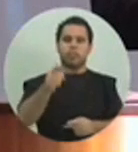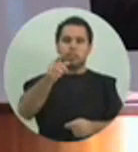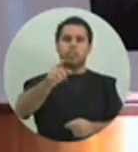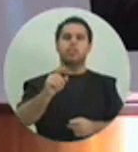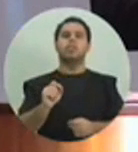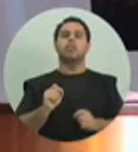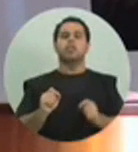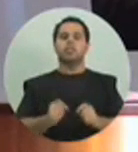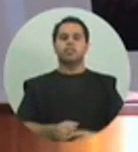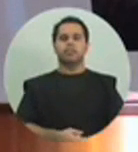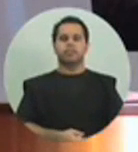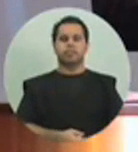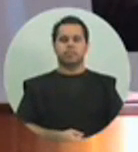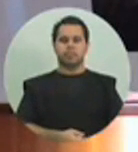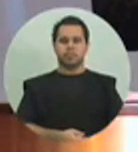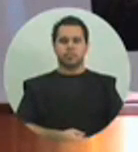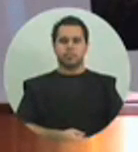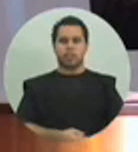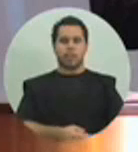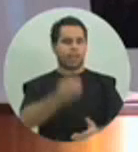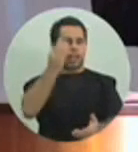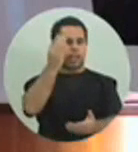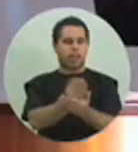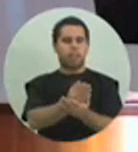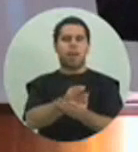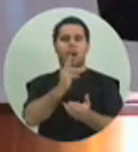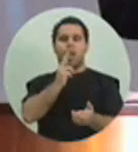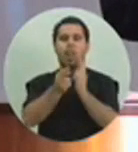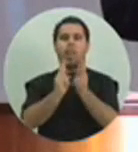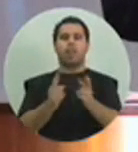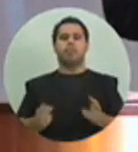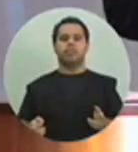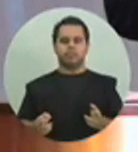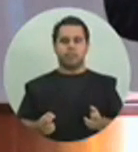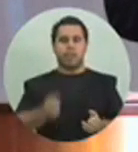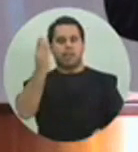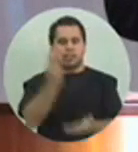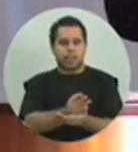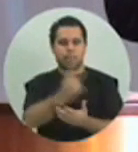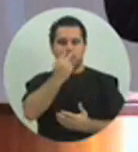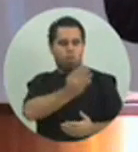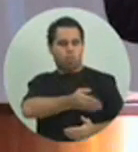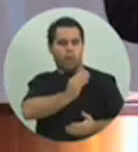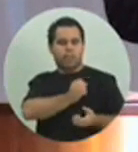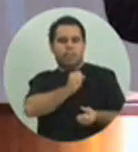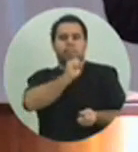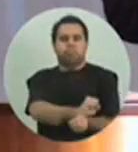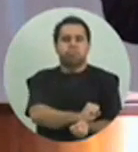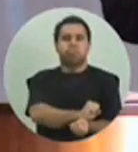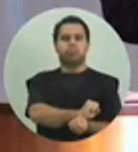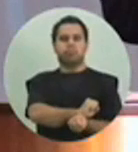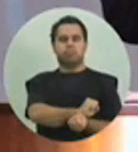Hoje eu vim aqui para convidar você a lançar fora do teu coração o espírito de